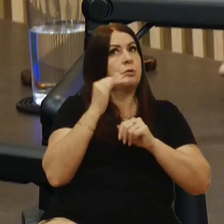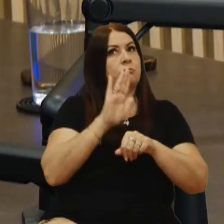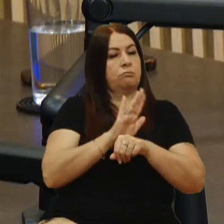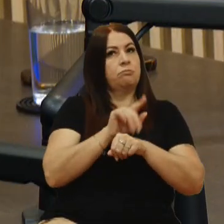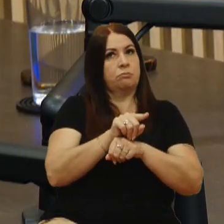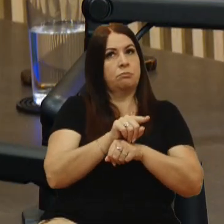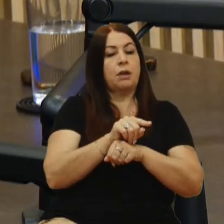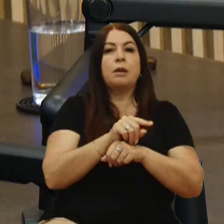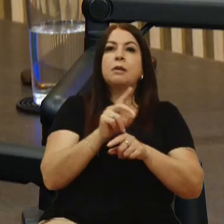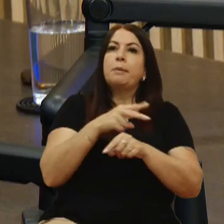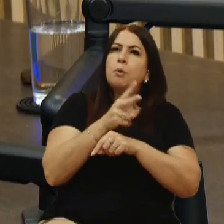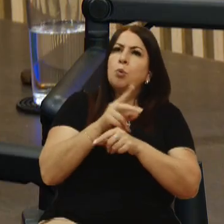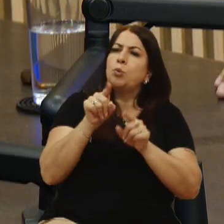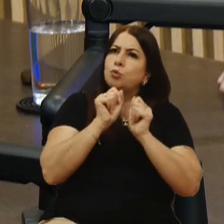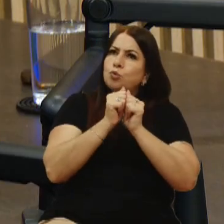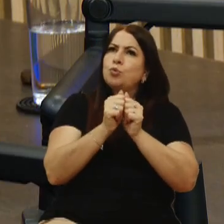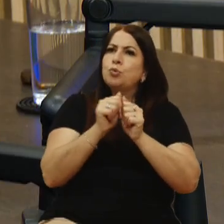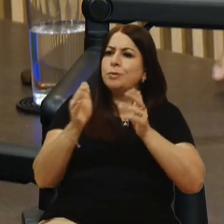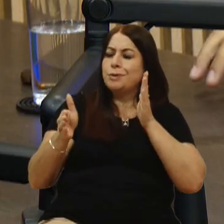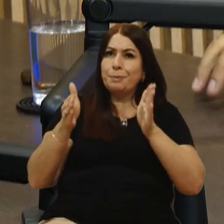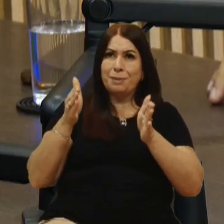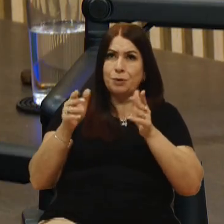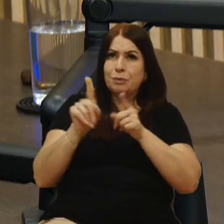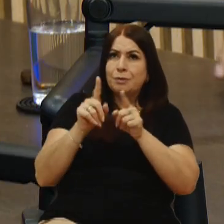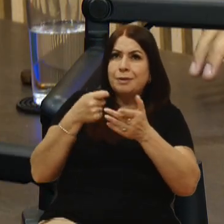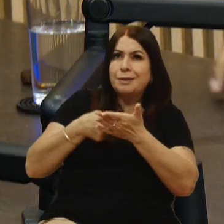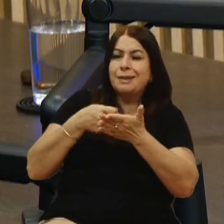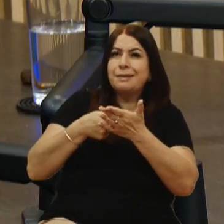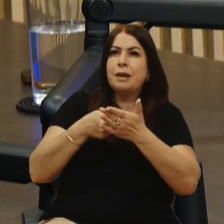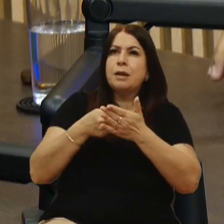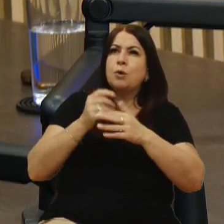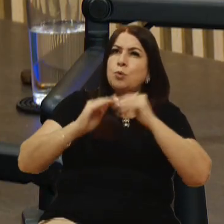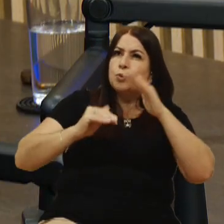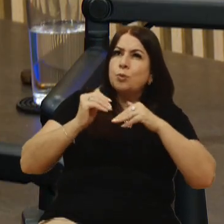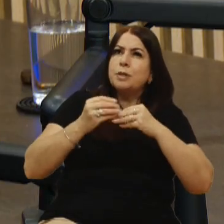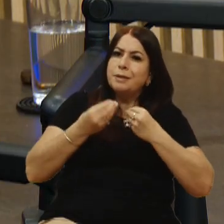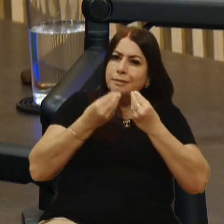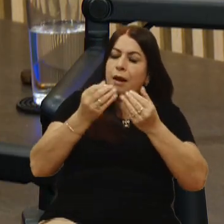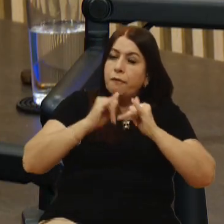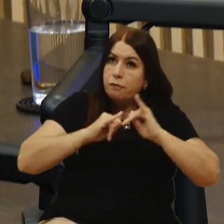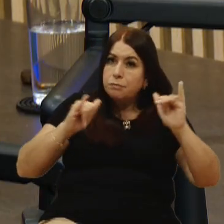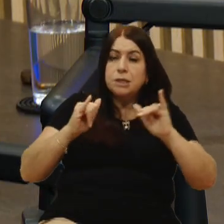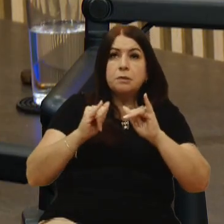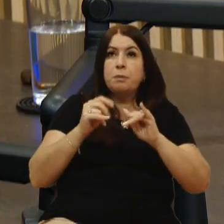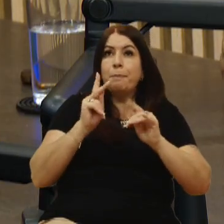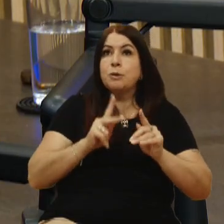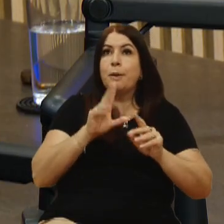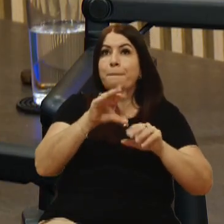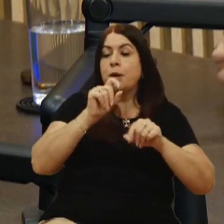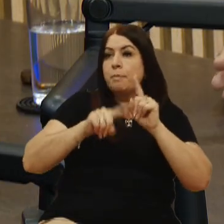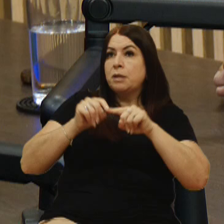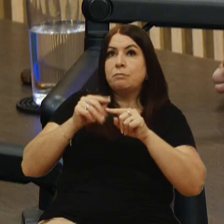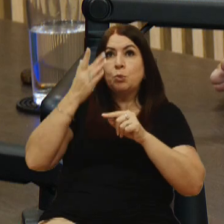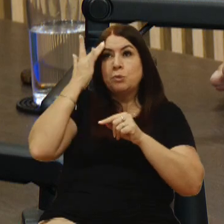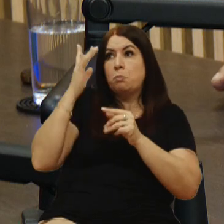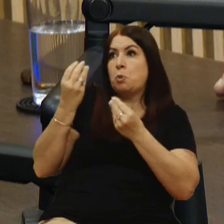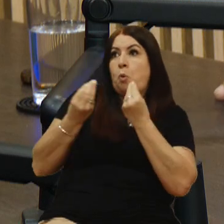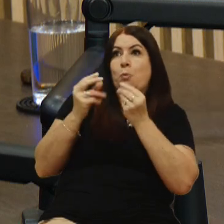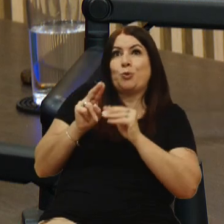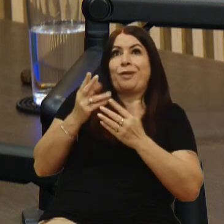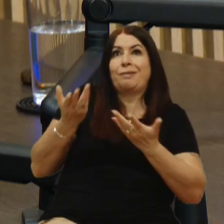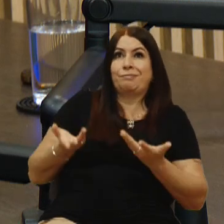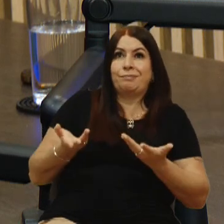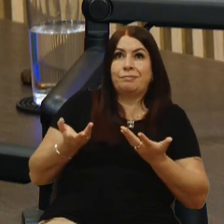a gente procurou nesse período ali tentar construir, ajudar, dar informação, porque muita gente pega o material e não sabe nem como usar,